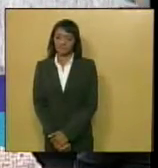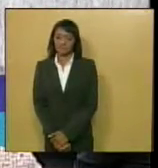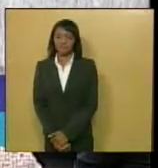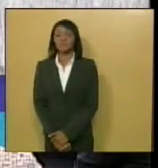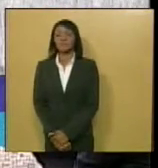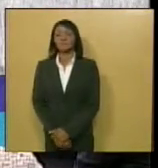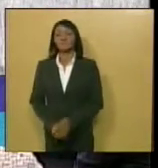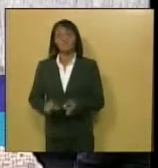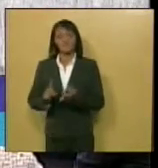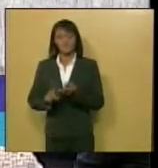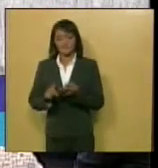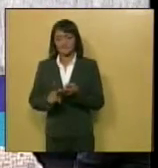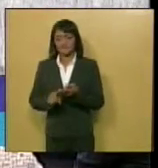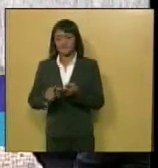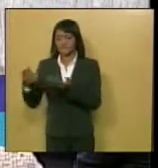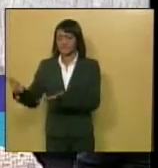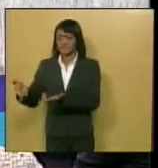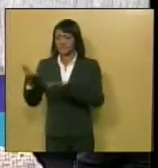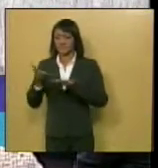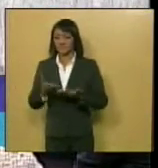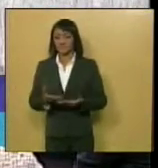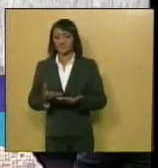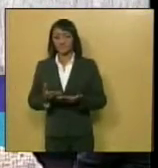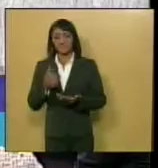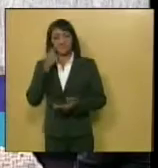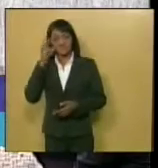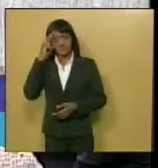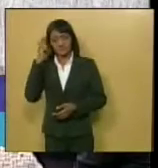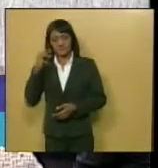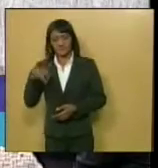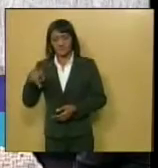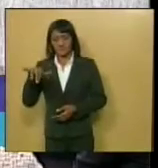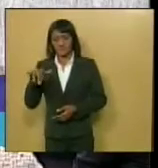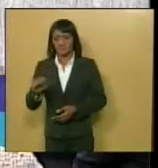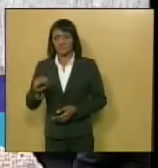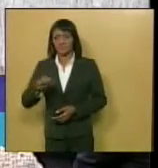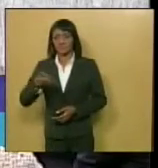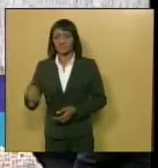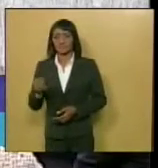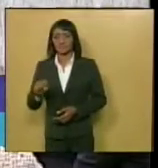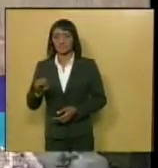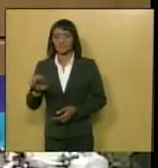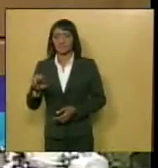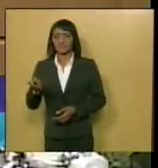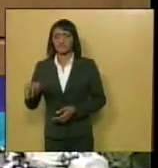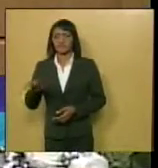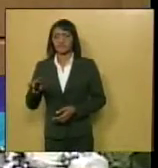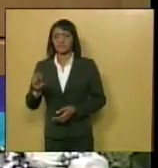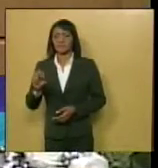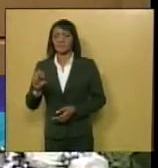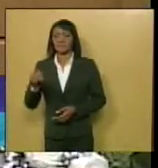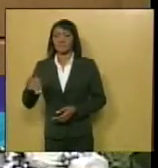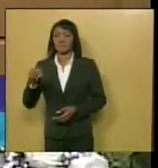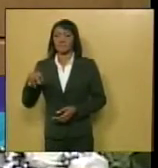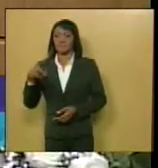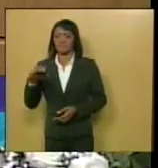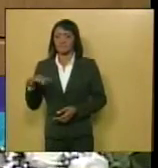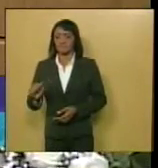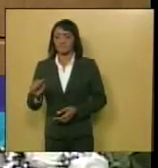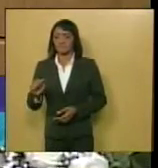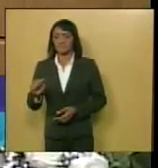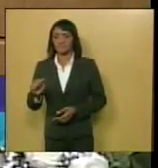De igual forma, convidamos a senhora Maria José Mendonça Duarte, filha do